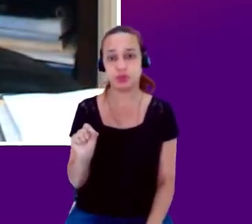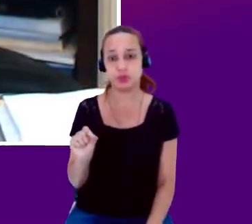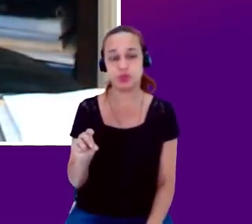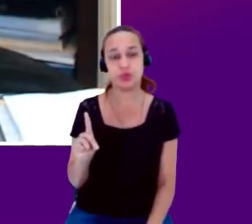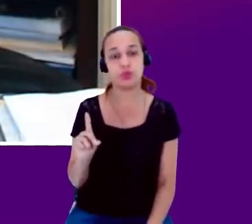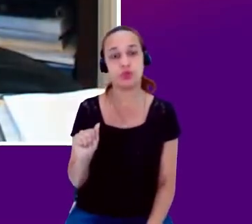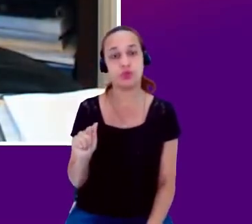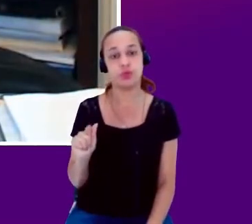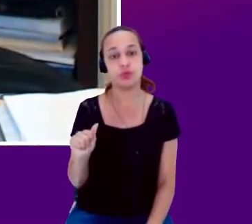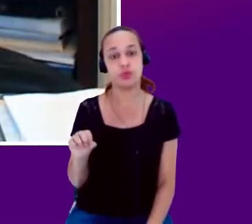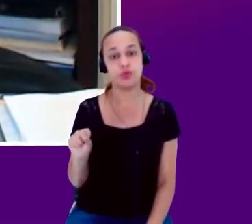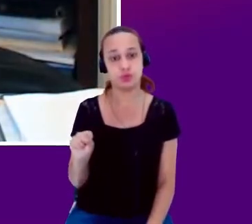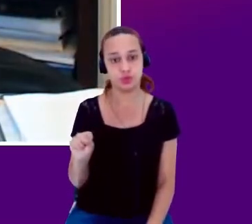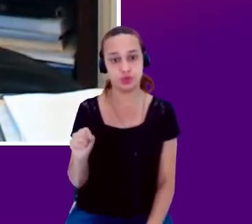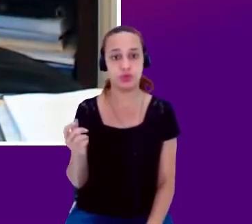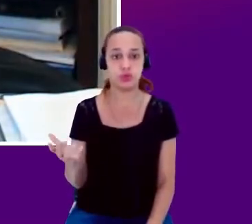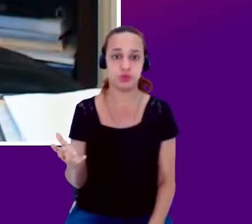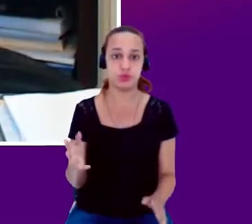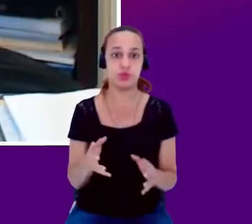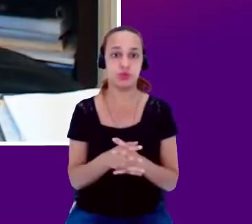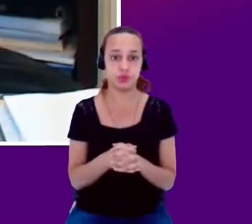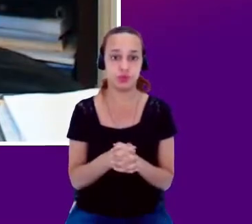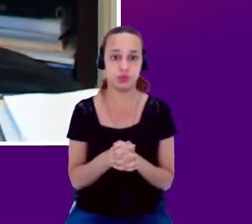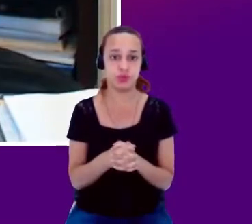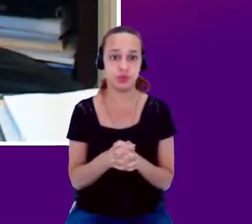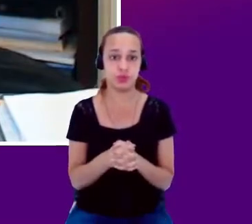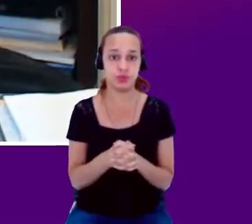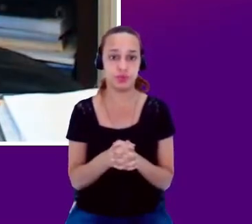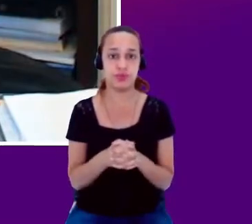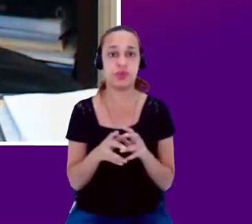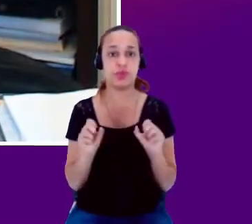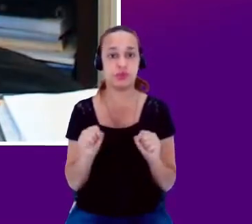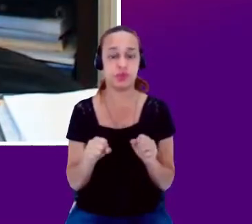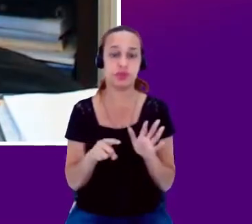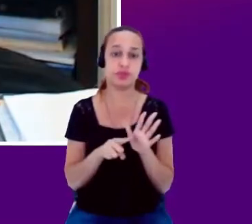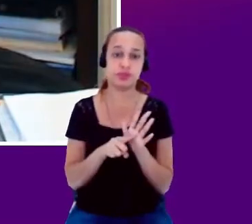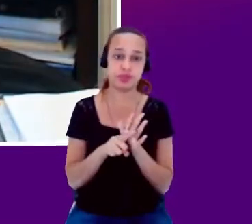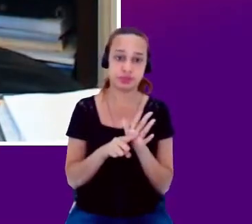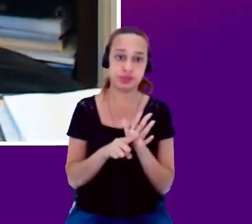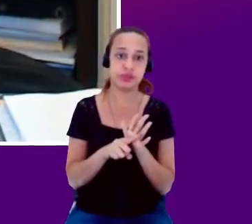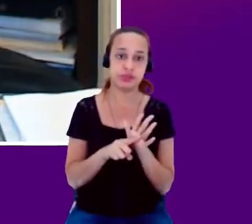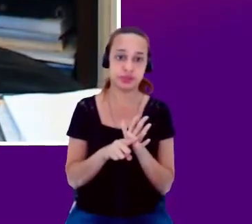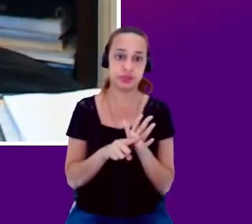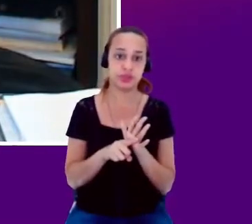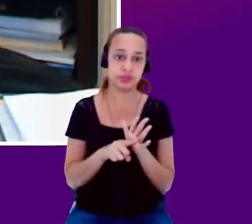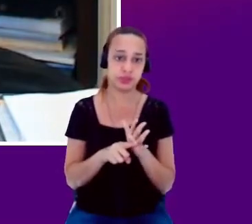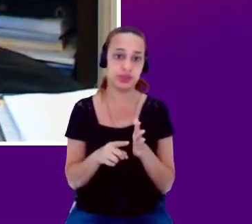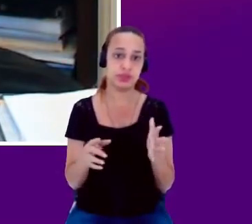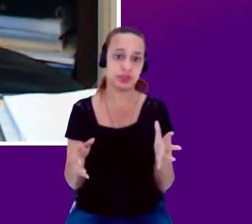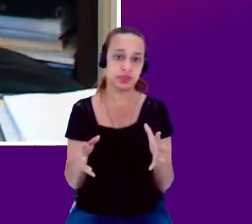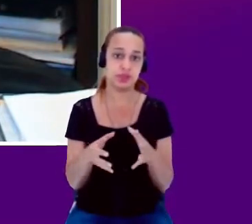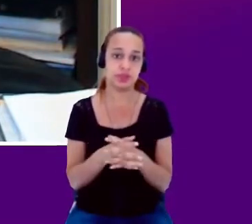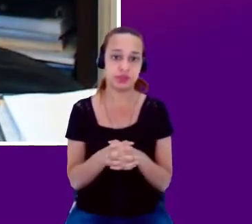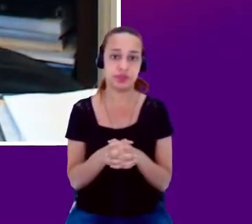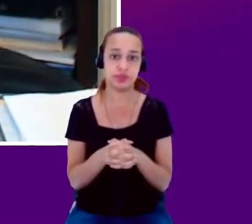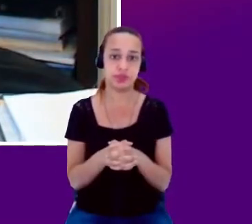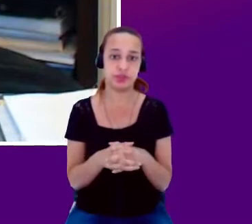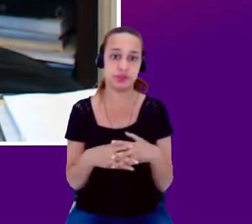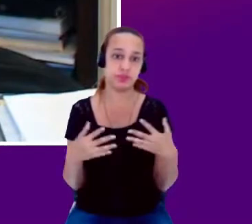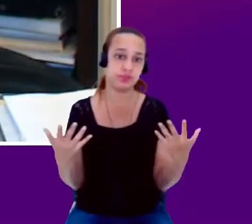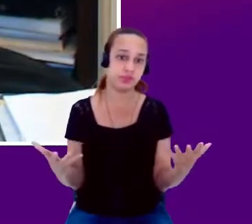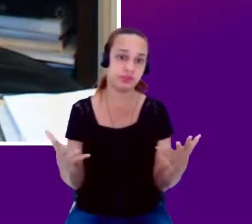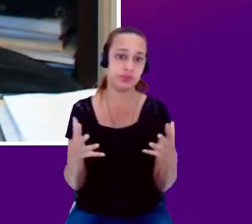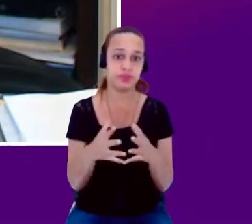dados, possa fazer uma análise adequada do risco para precificá-lo,